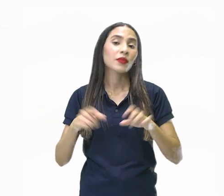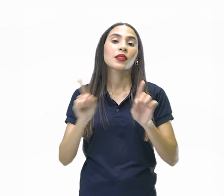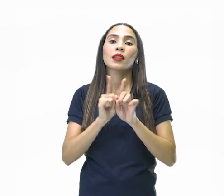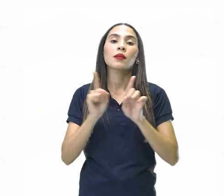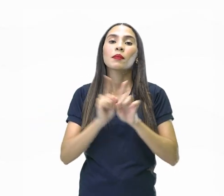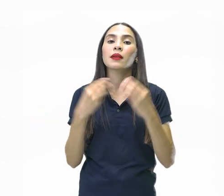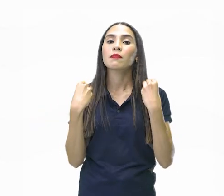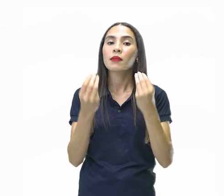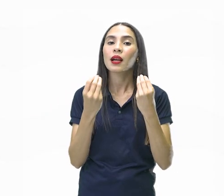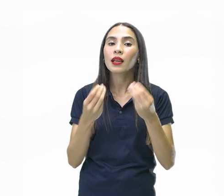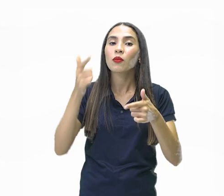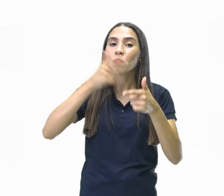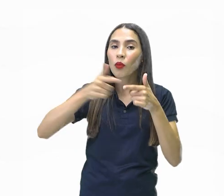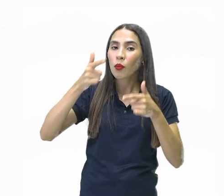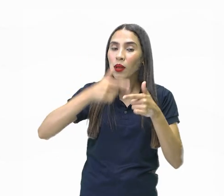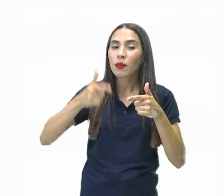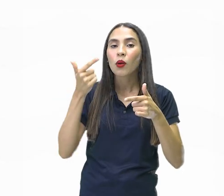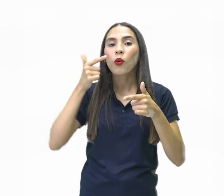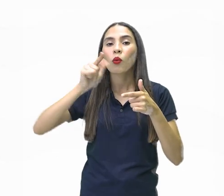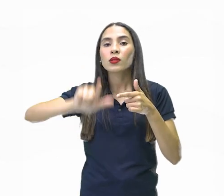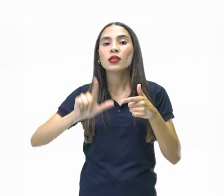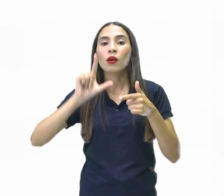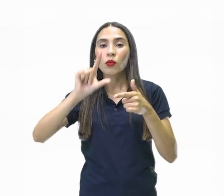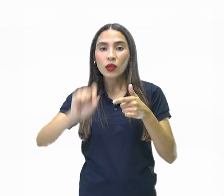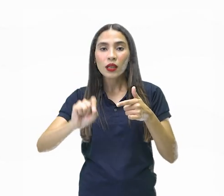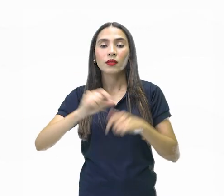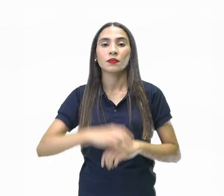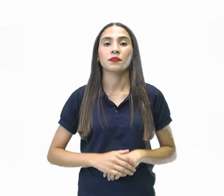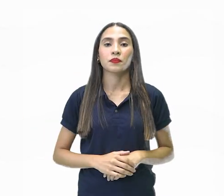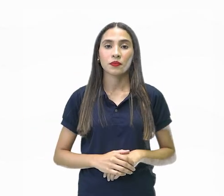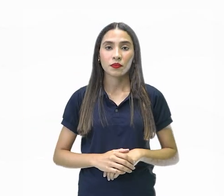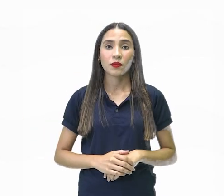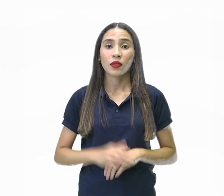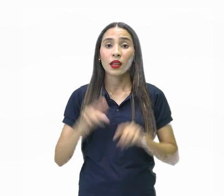necessárias, para que o problema seja